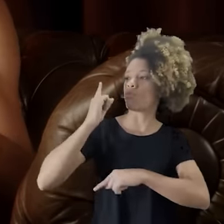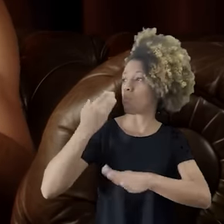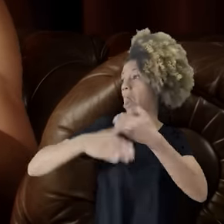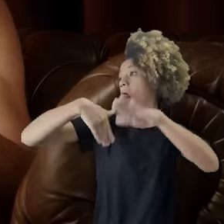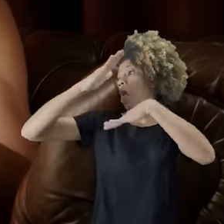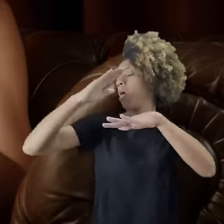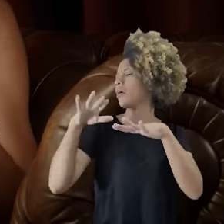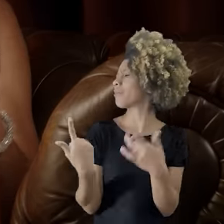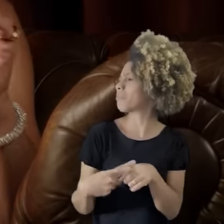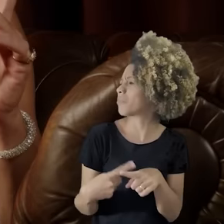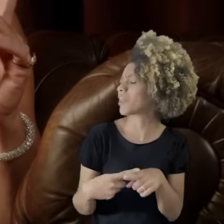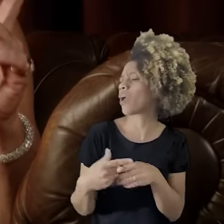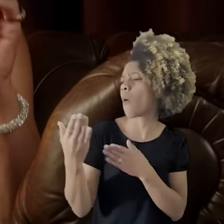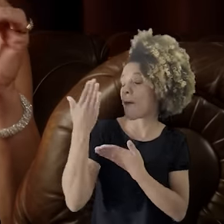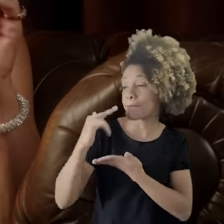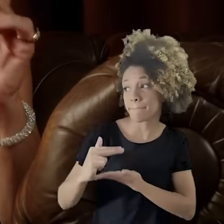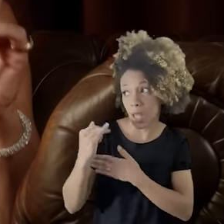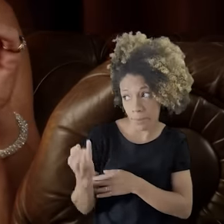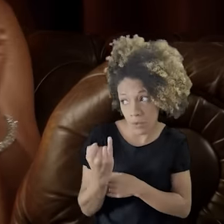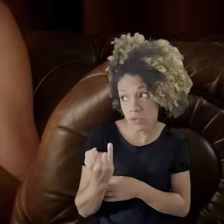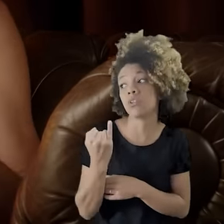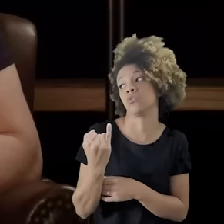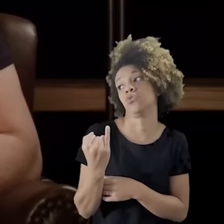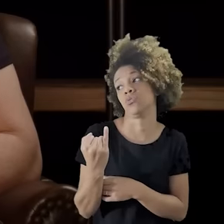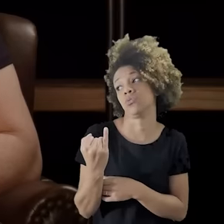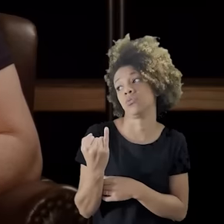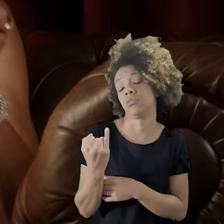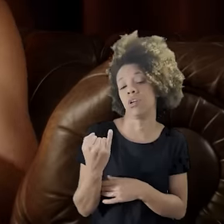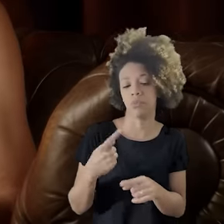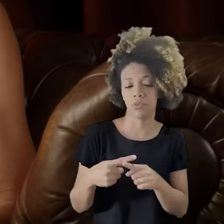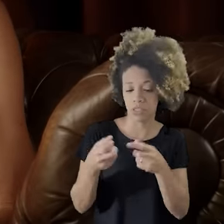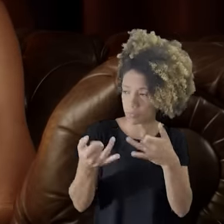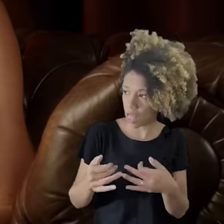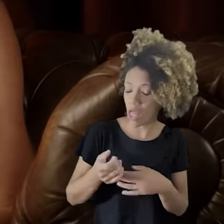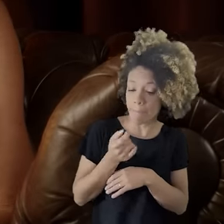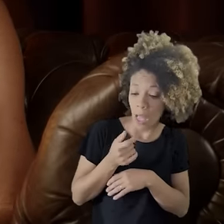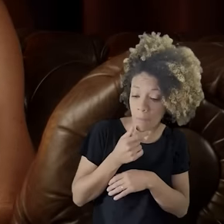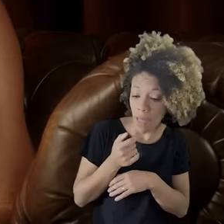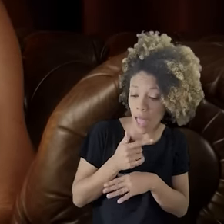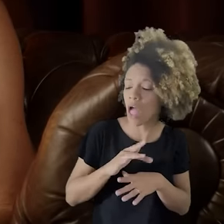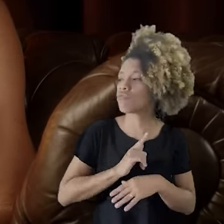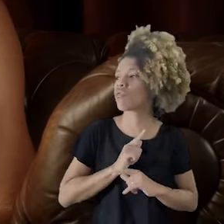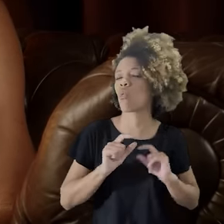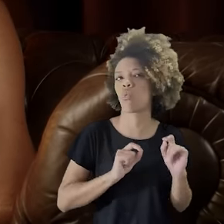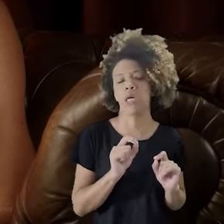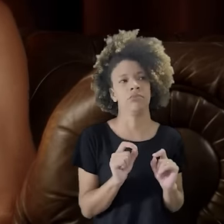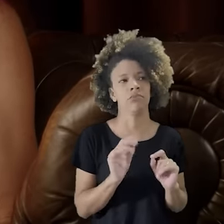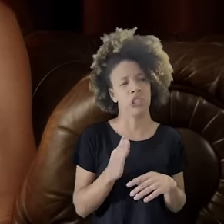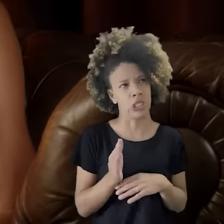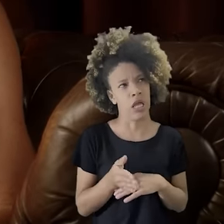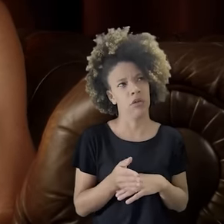outros também que por que que tem o psiquiatra que é uma questão muito importante que eu tava me organizando aí tinha lá uma